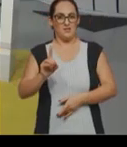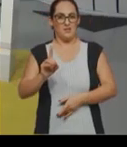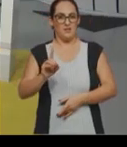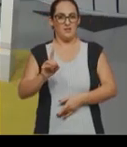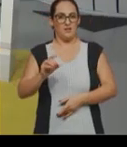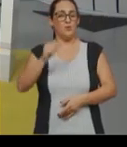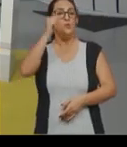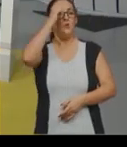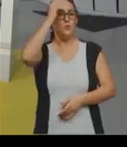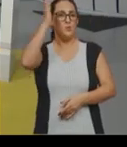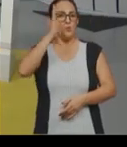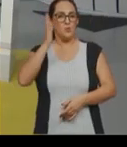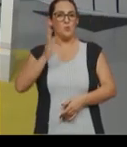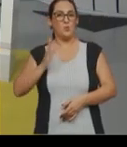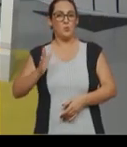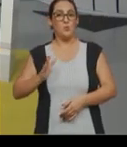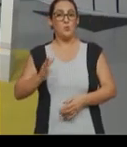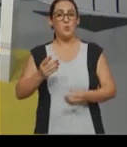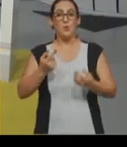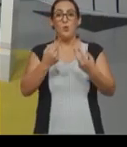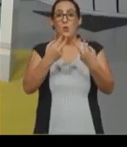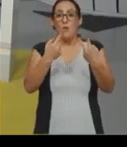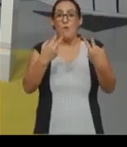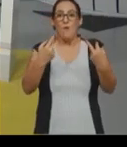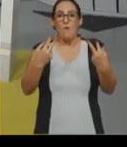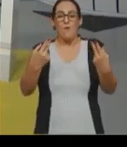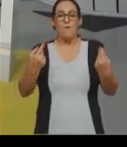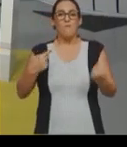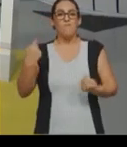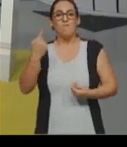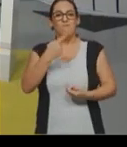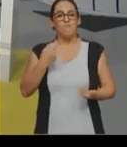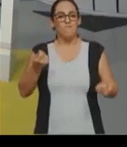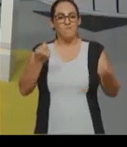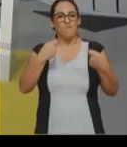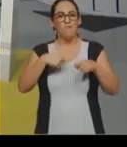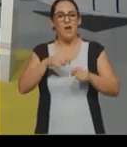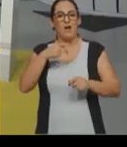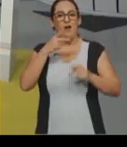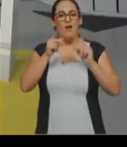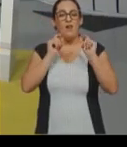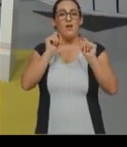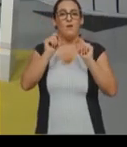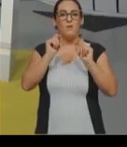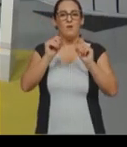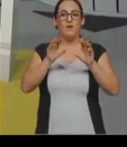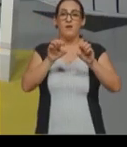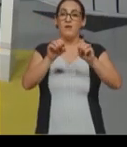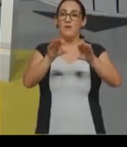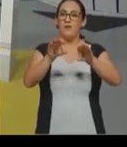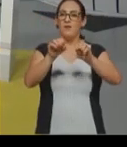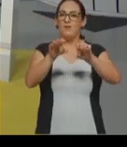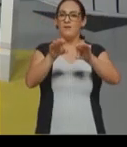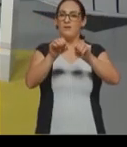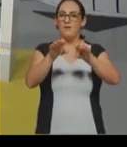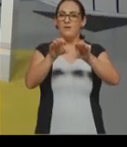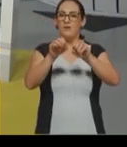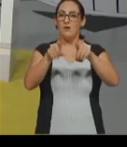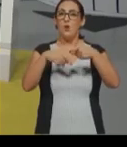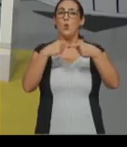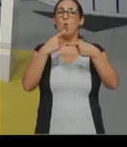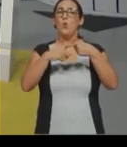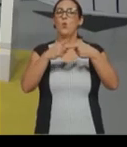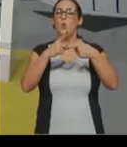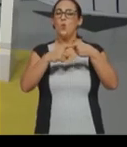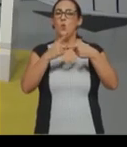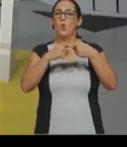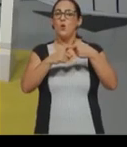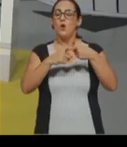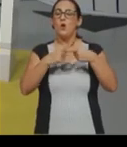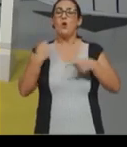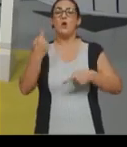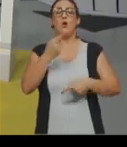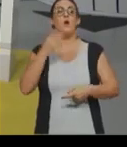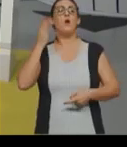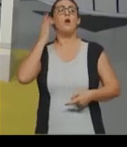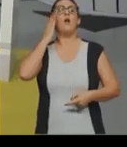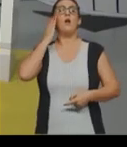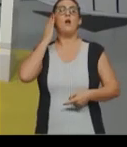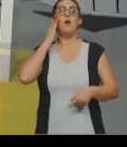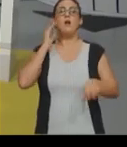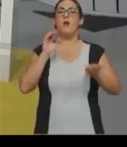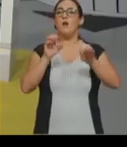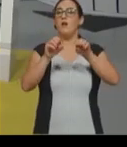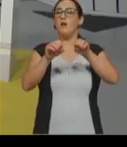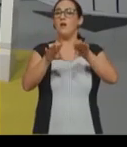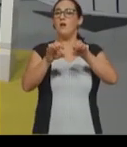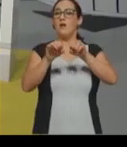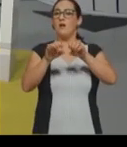Brasil colonial, uma das coisas que a gente pode falar é a questão da educação, né? Até porque a gente sabe que a educação ela é um caminho,